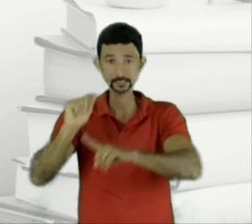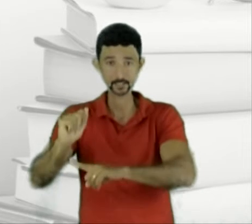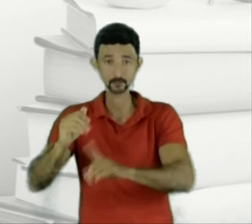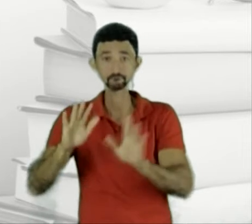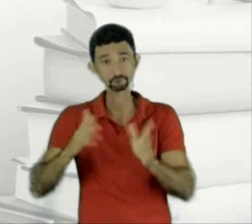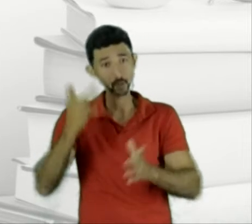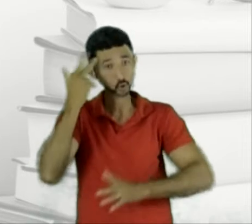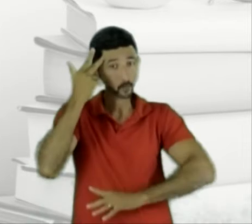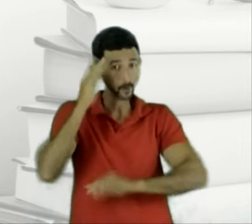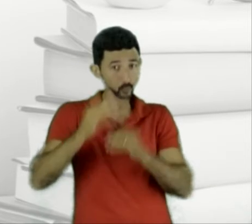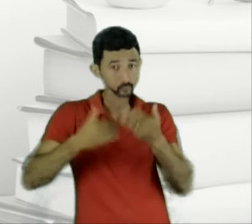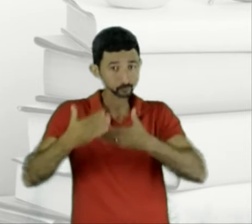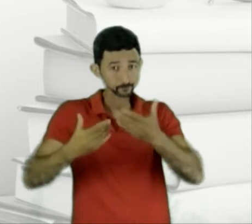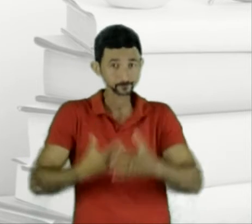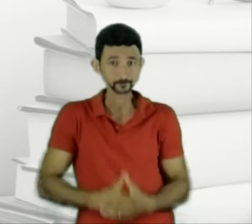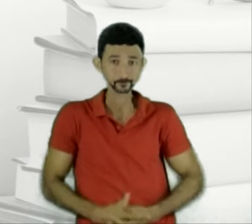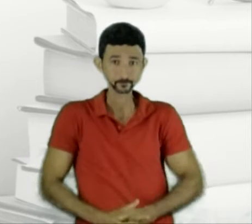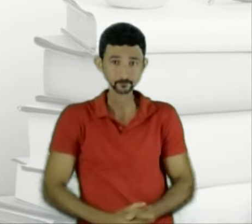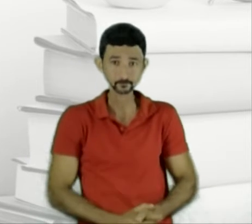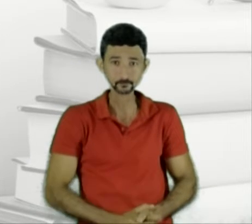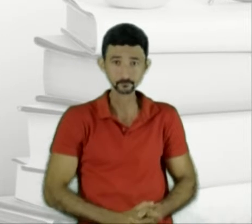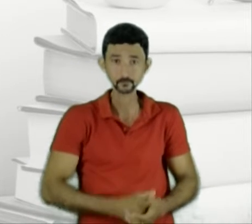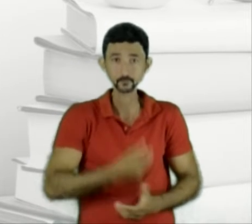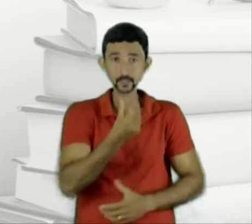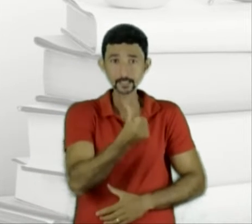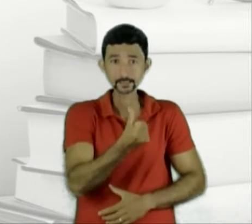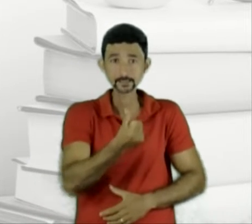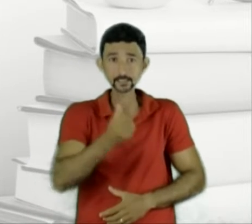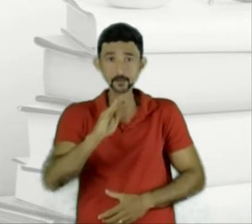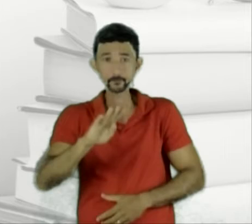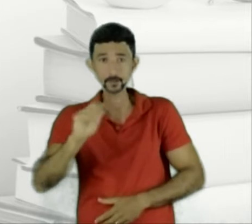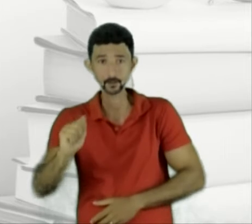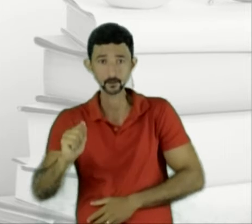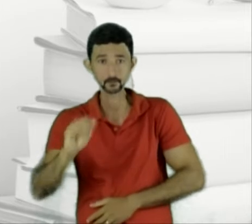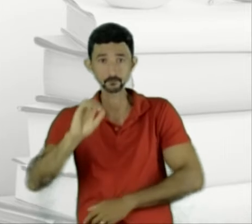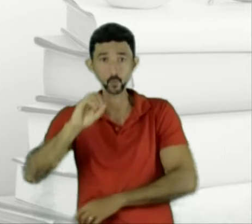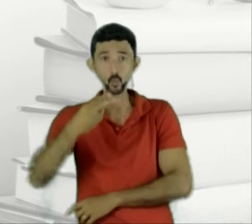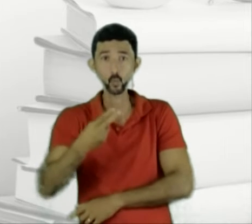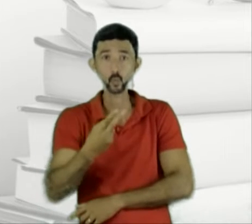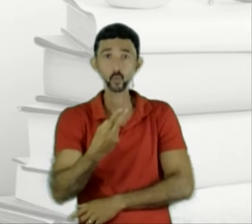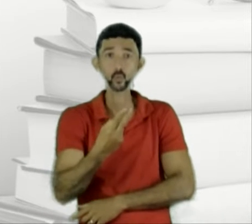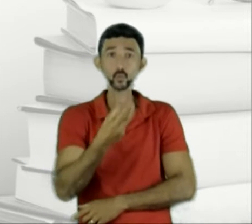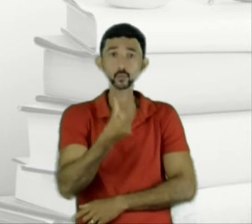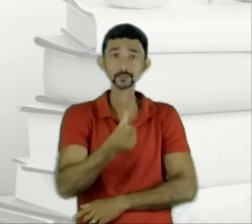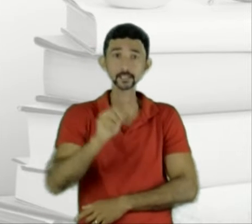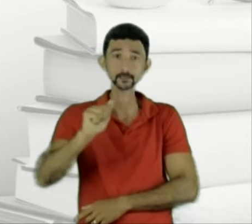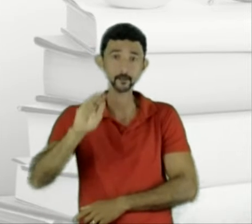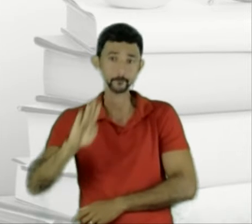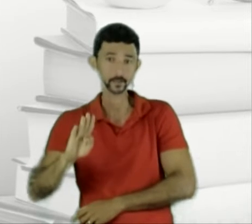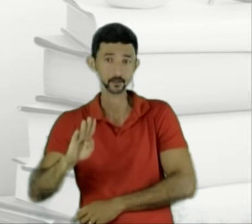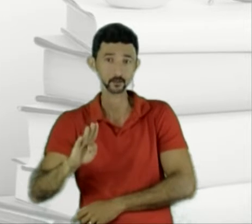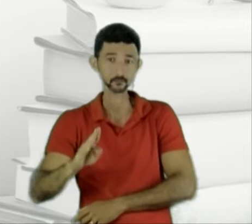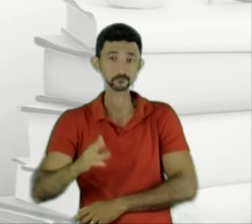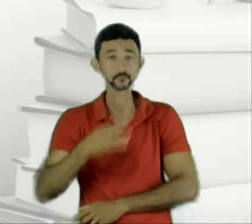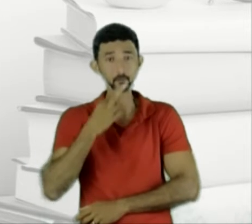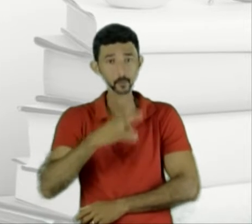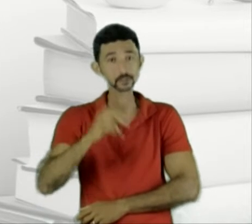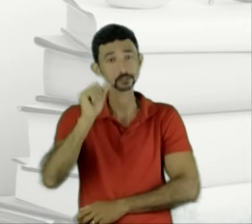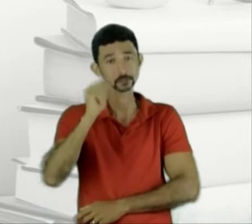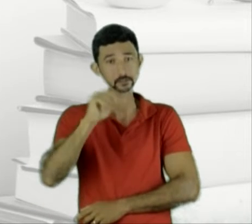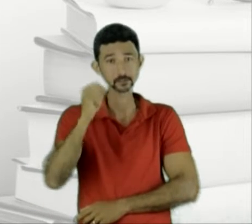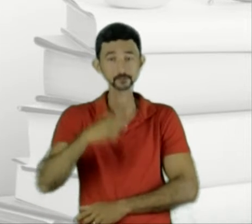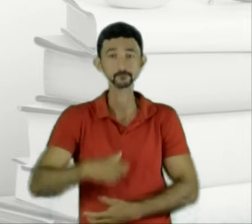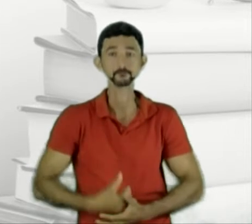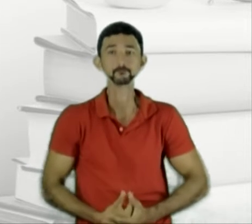eu poderia escrever o 6BA como 6AB. E aí isso acarreta que eles são semelhantes,